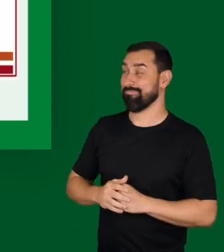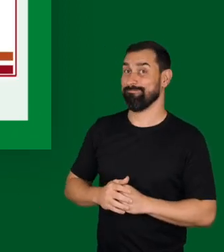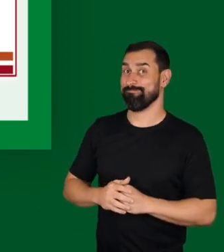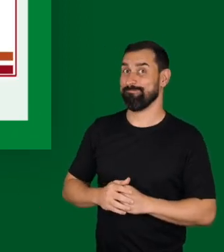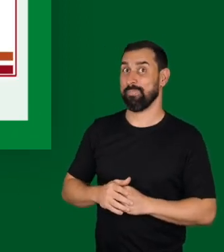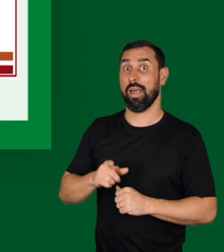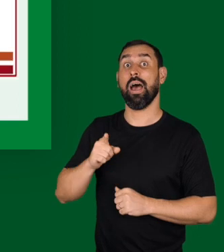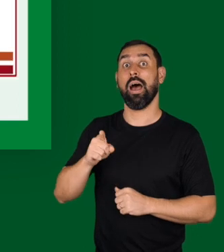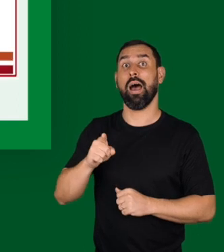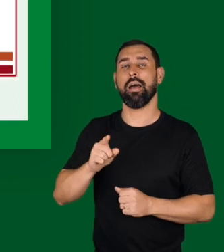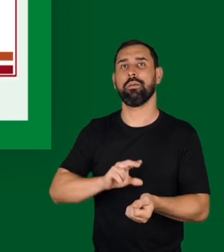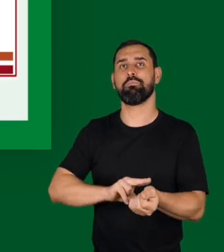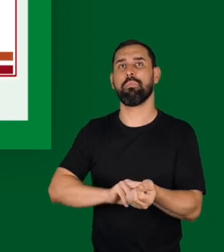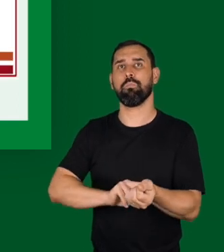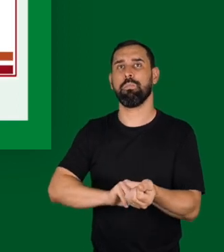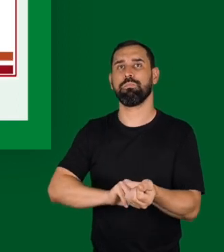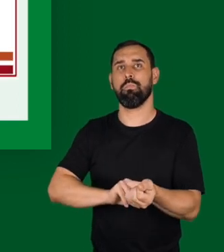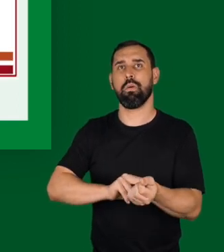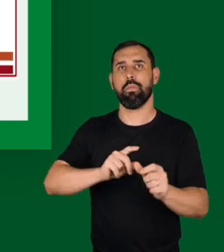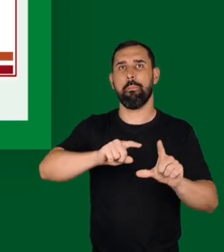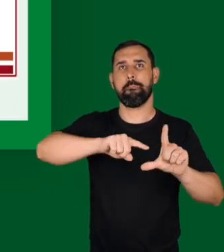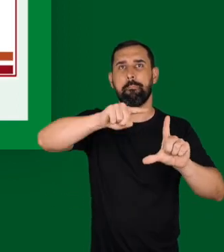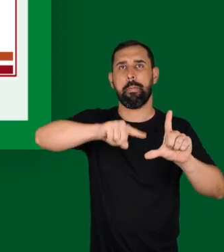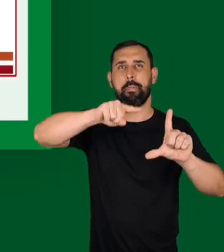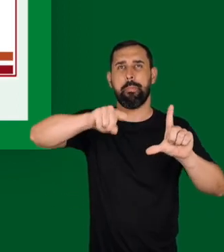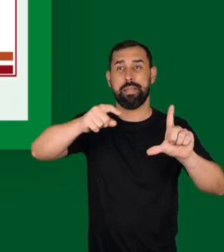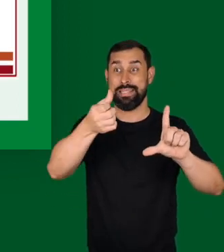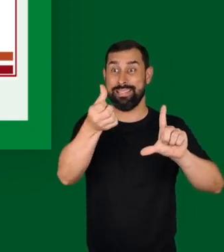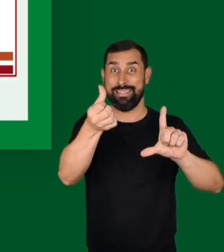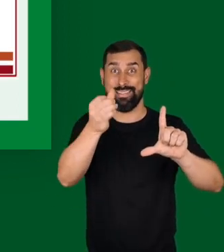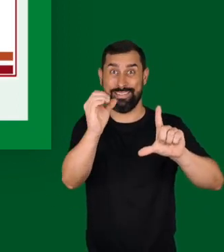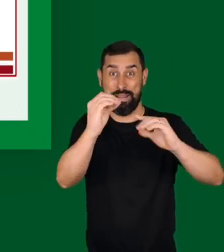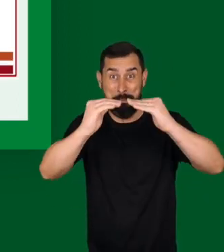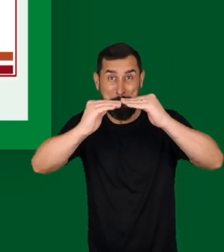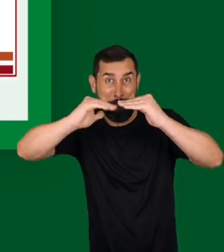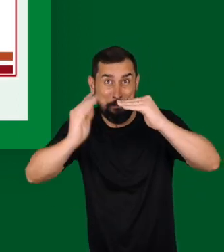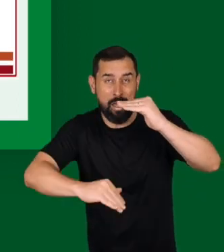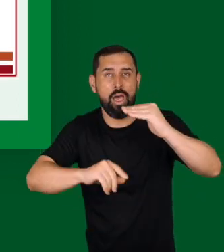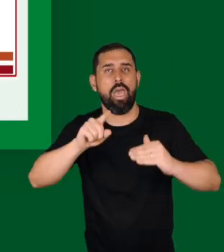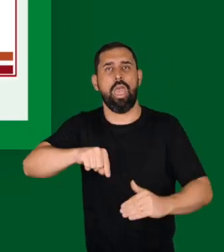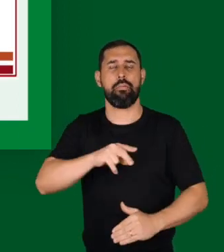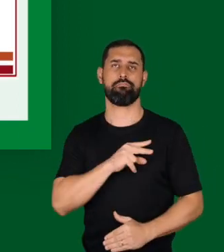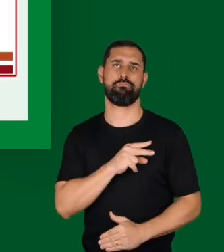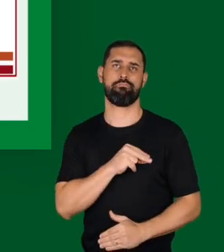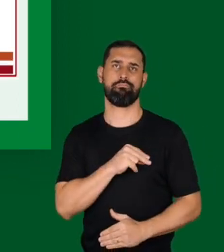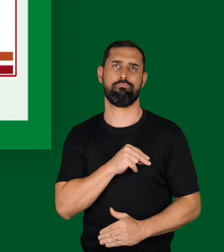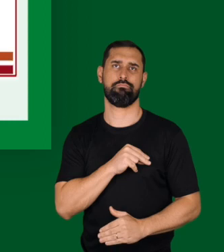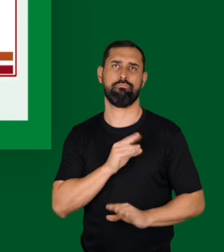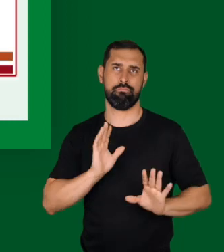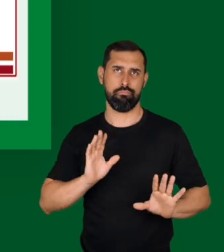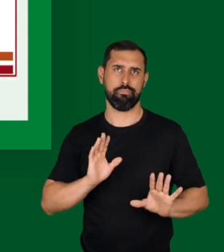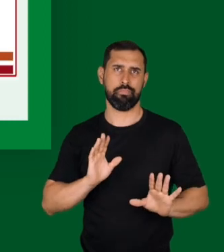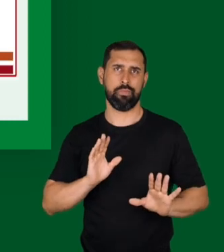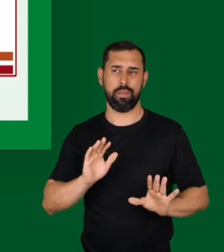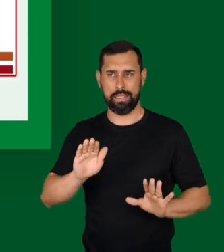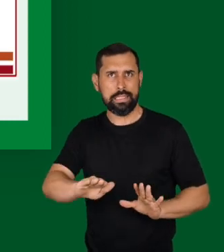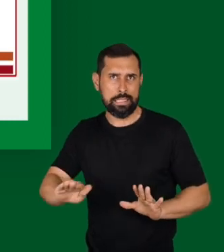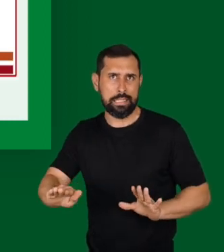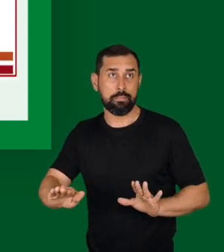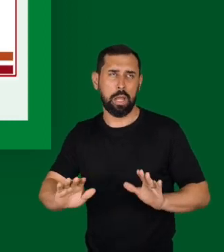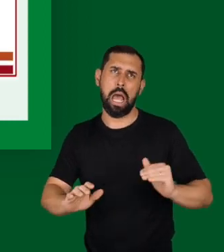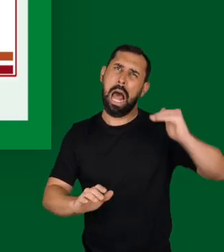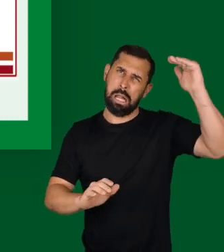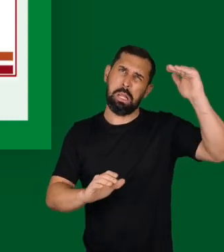nessa explanação. Então, lembrar que todo ritmo abaixo de 60 batimentos por minuto é o ritmo bradicárdico em